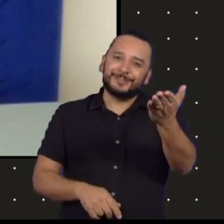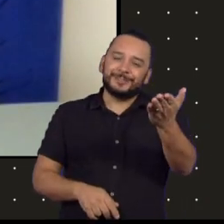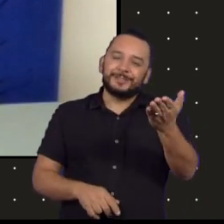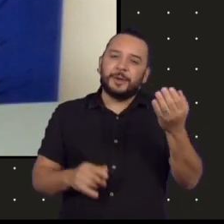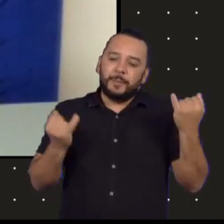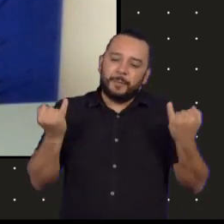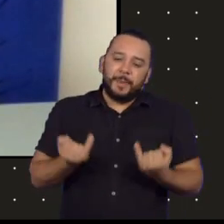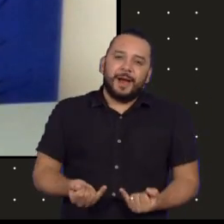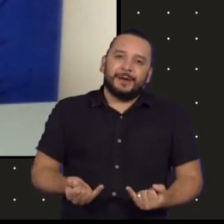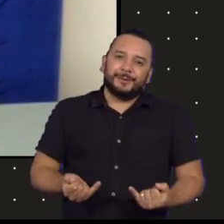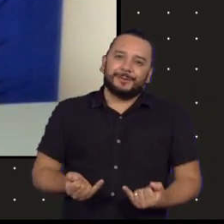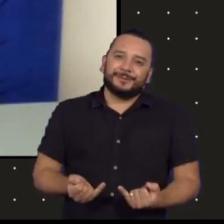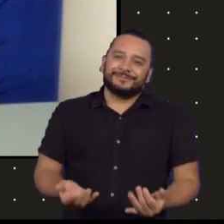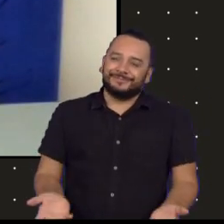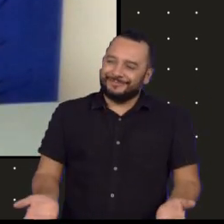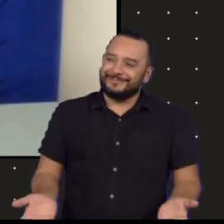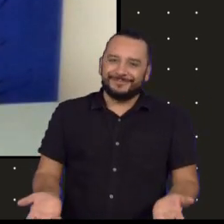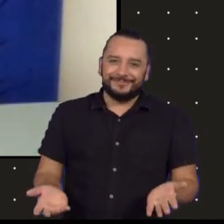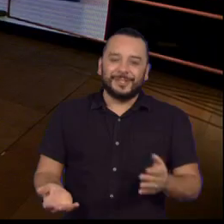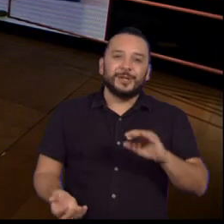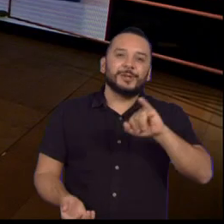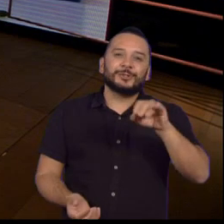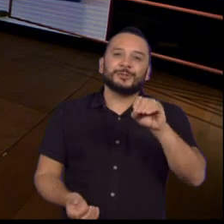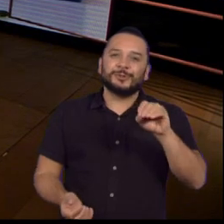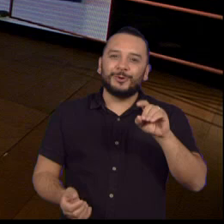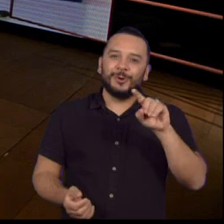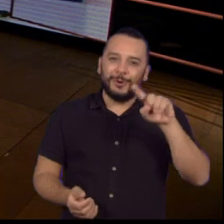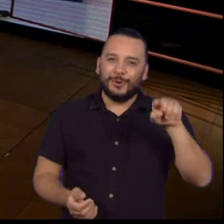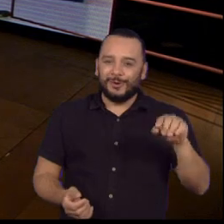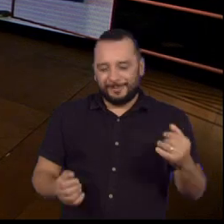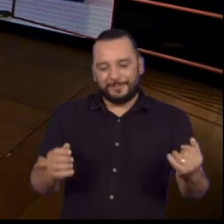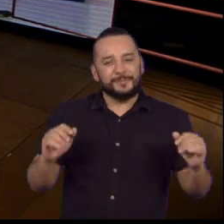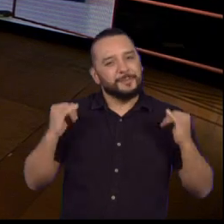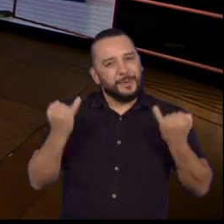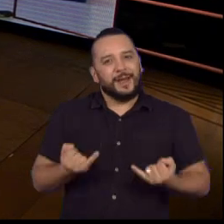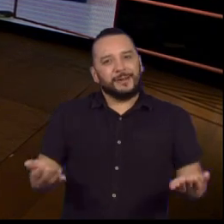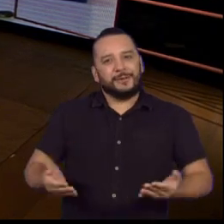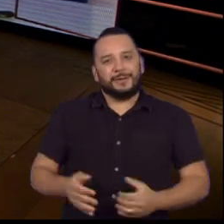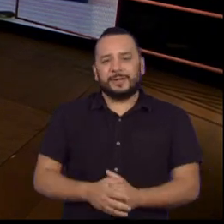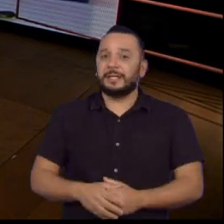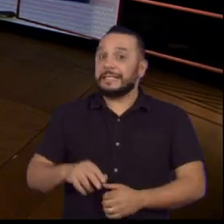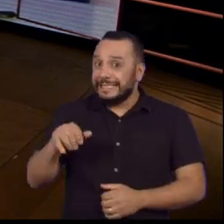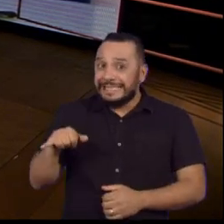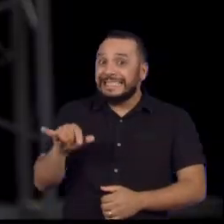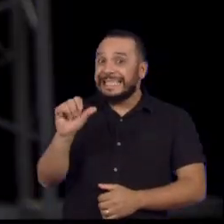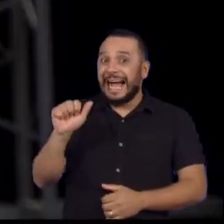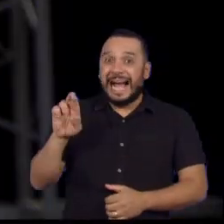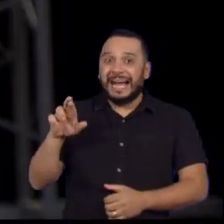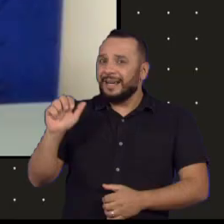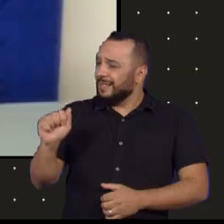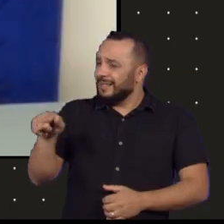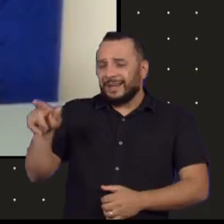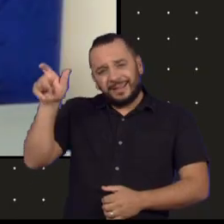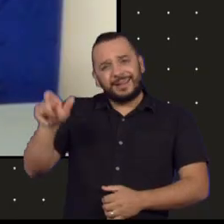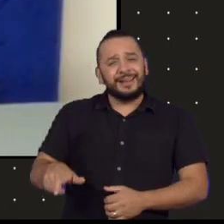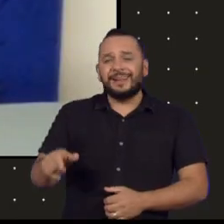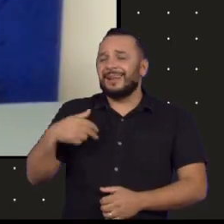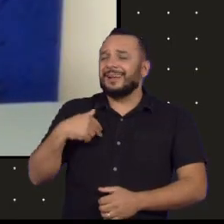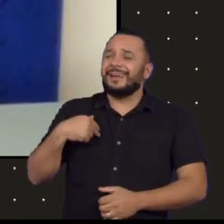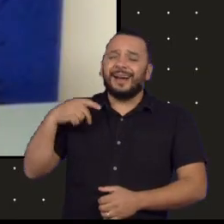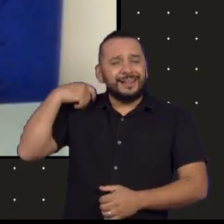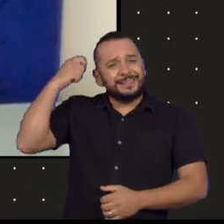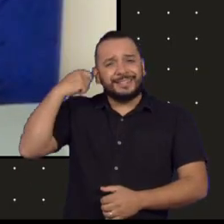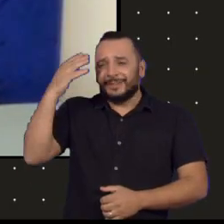É, Yara é uma das maiores atrizes do Brasil. O Brasil precisa reconhecer isso. Por favor, minha gente,